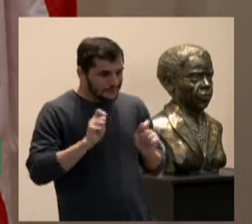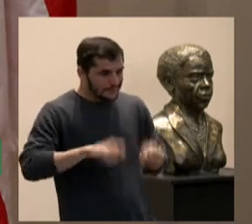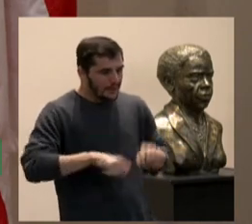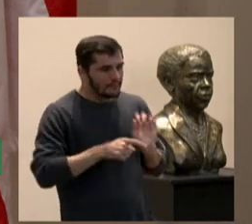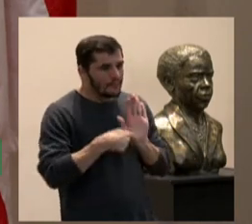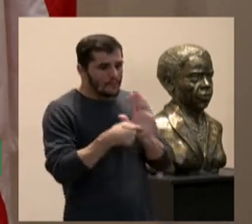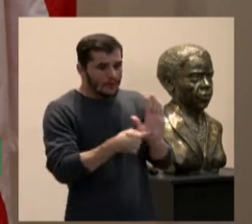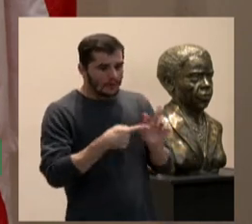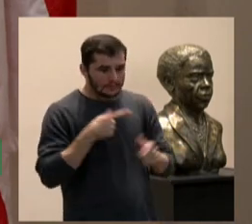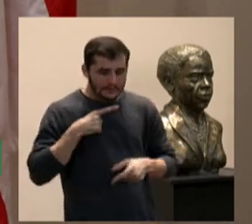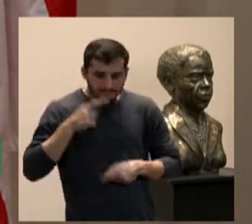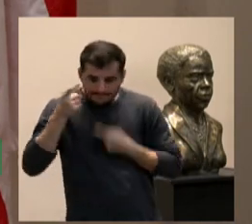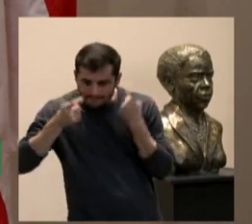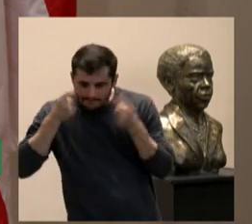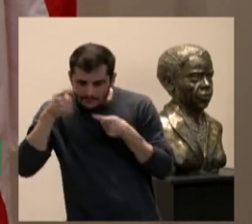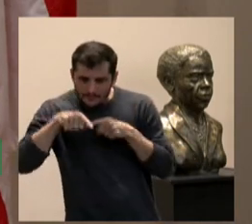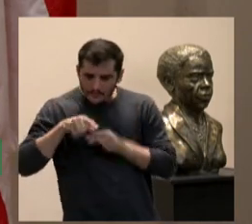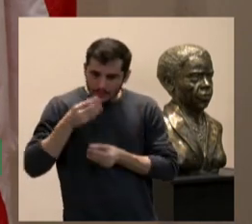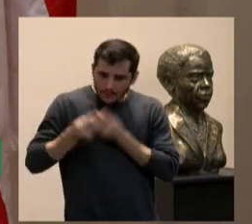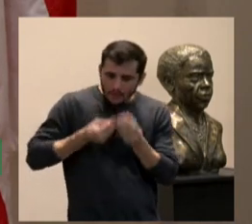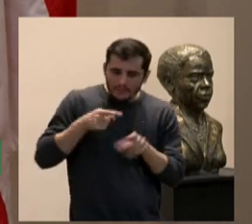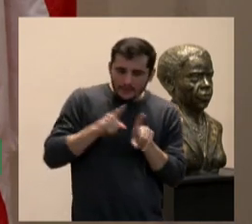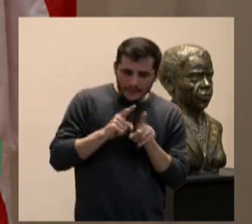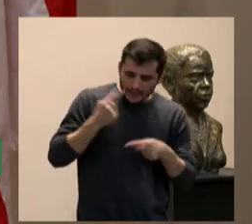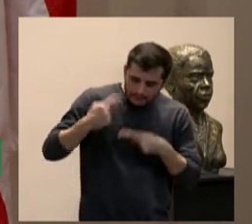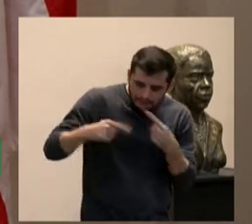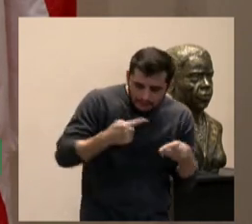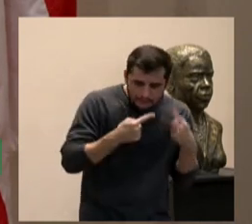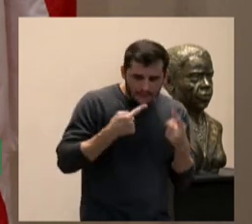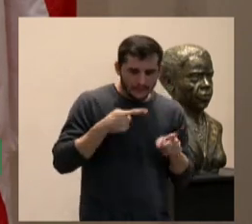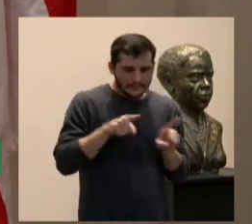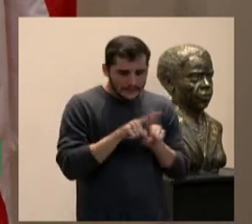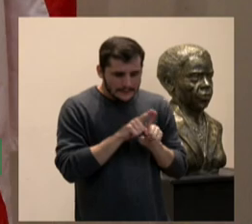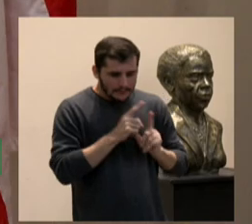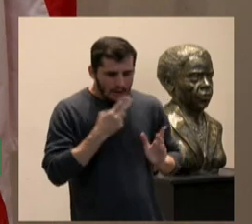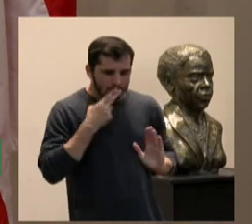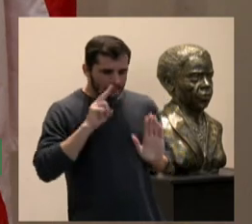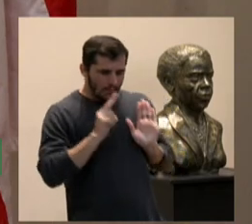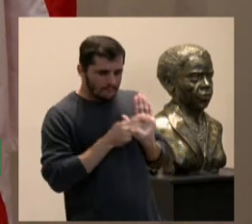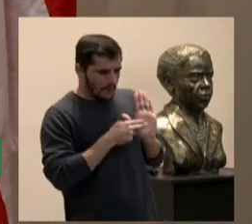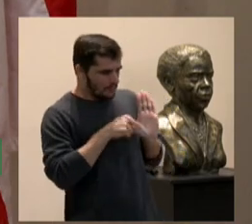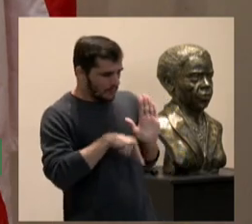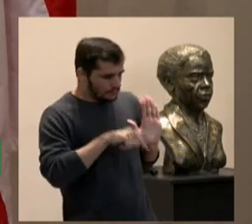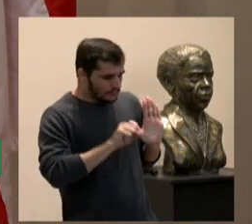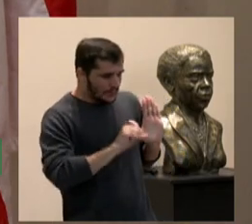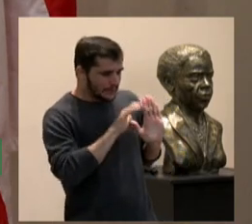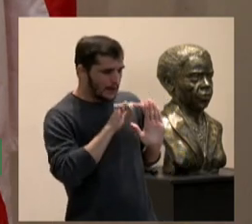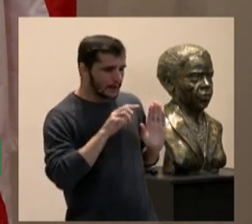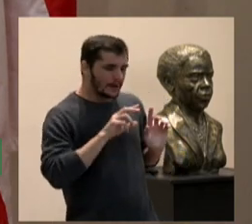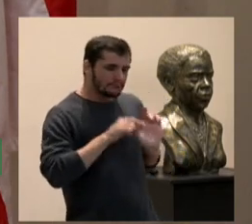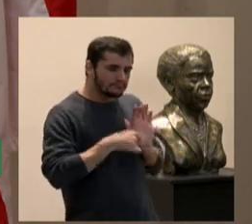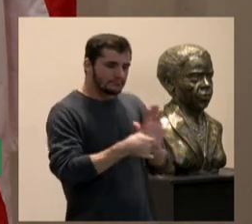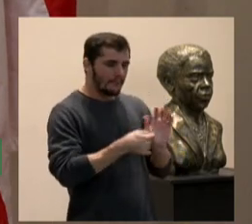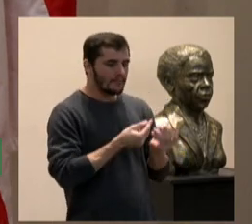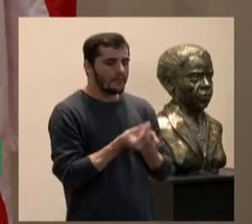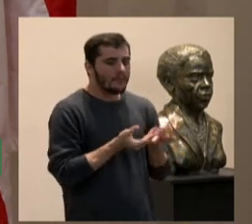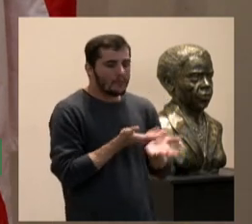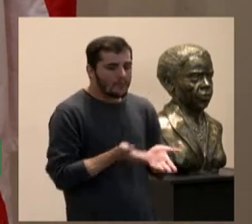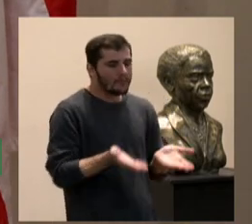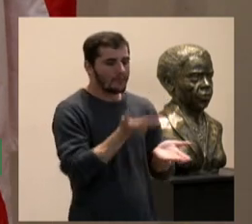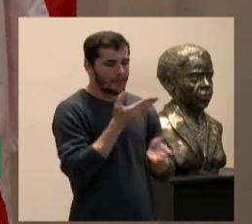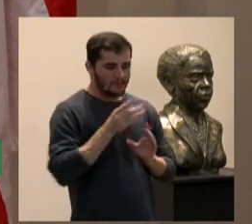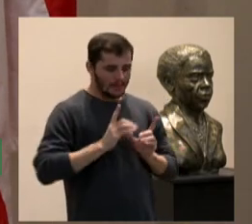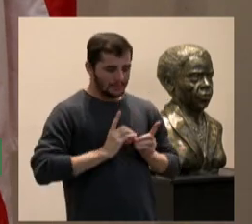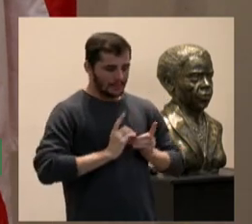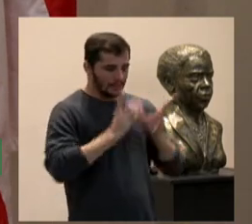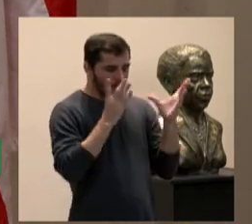a preocupação, o embate, o compromisso que o estado de Santa Catarina tem com a